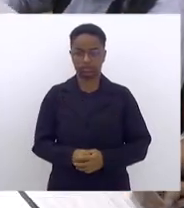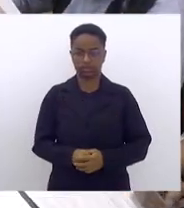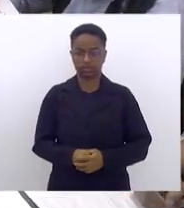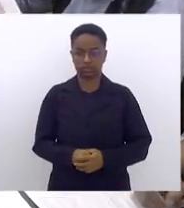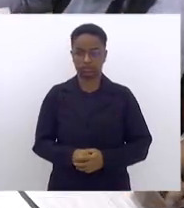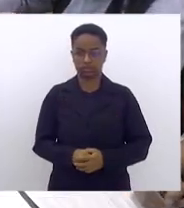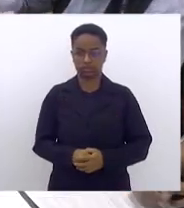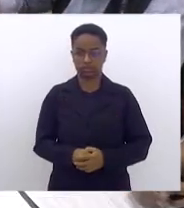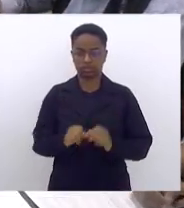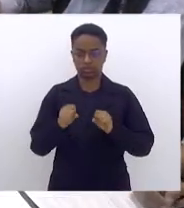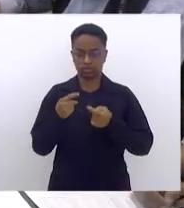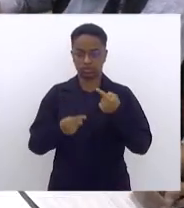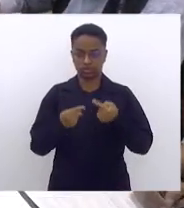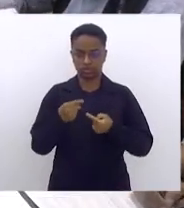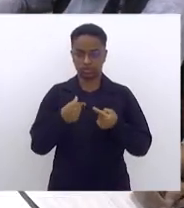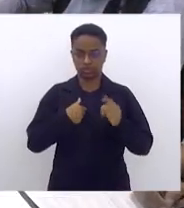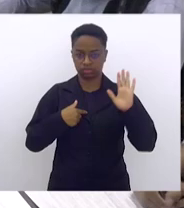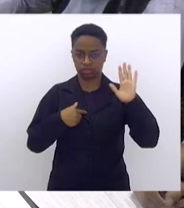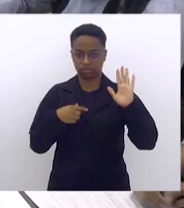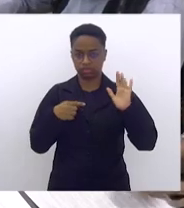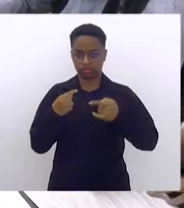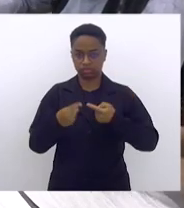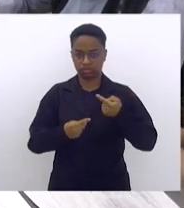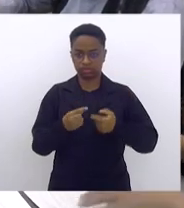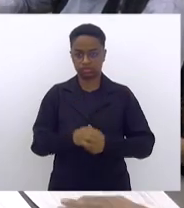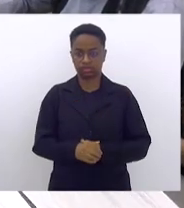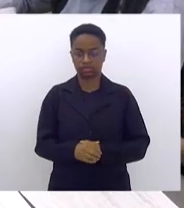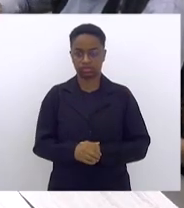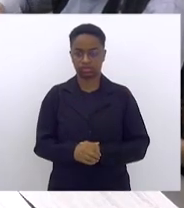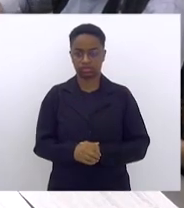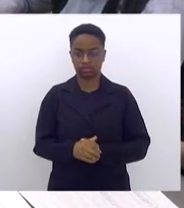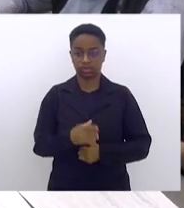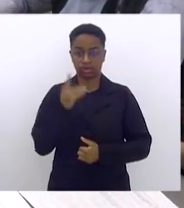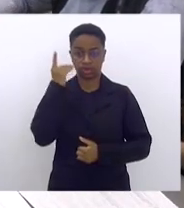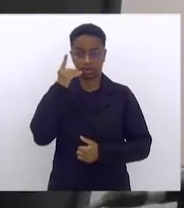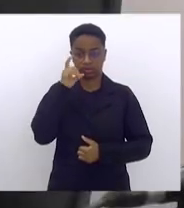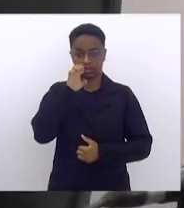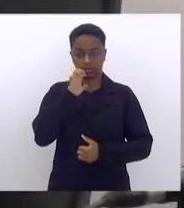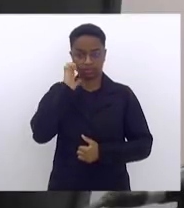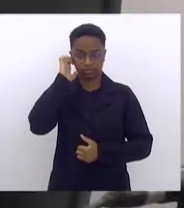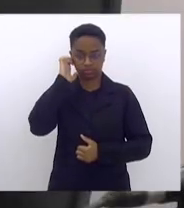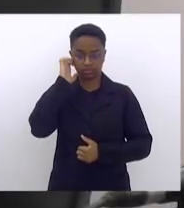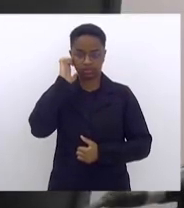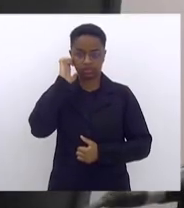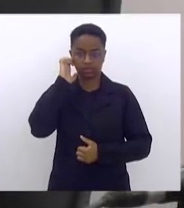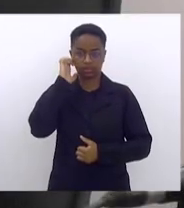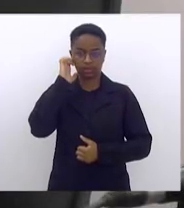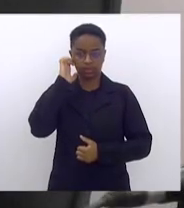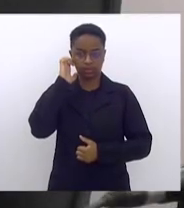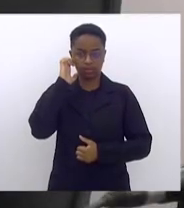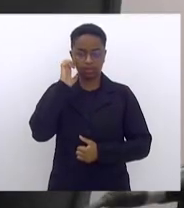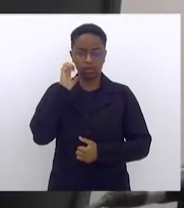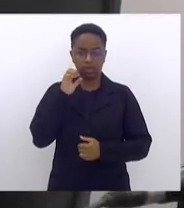Verônica, em discussão, estou discutindo a matéria. Sim. A deputada Érica, ela